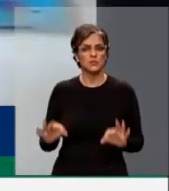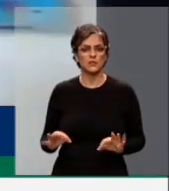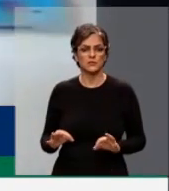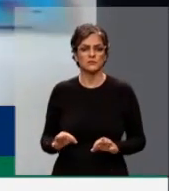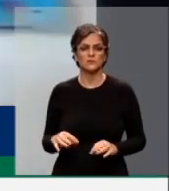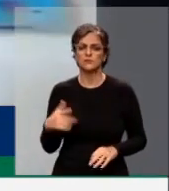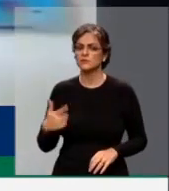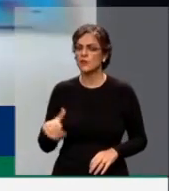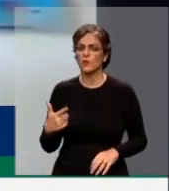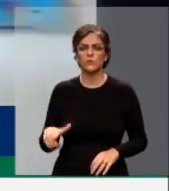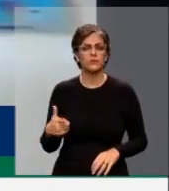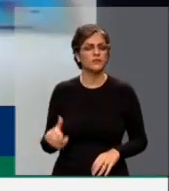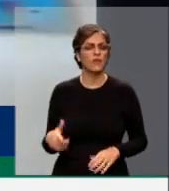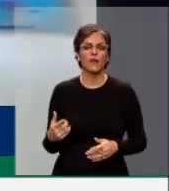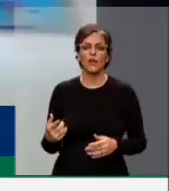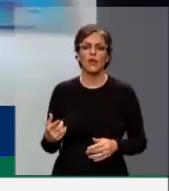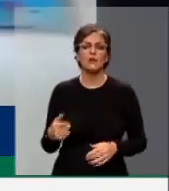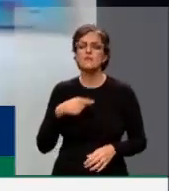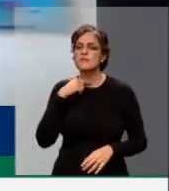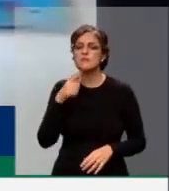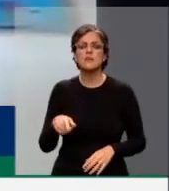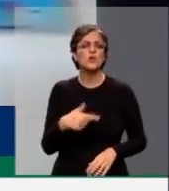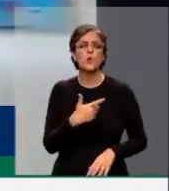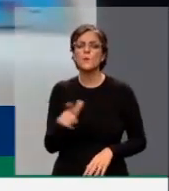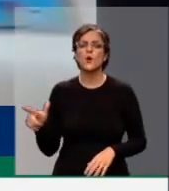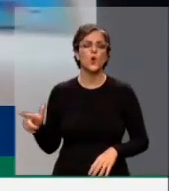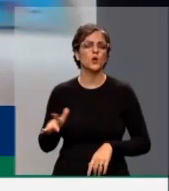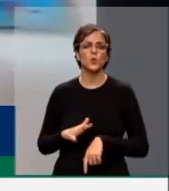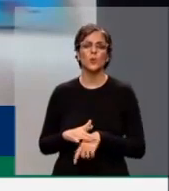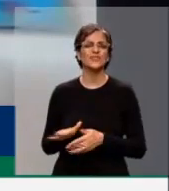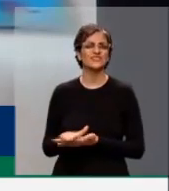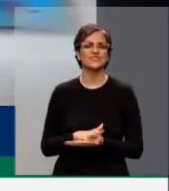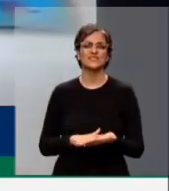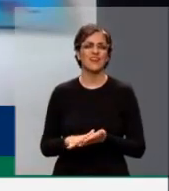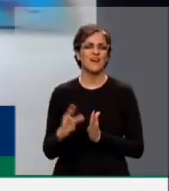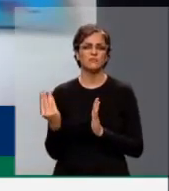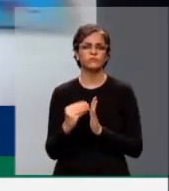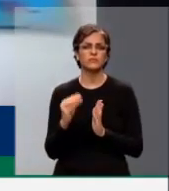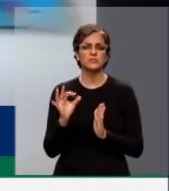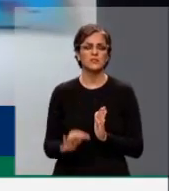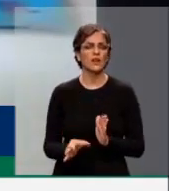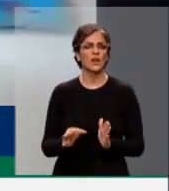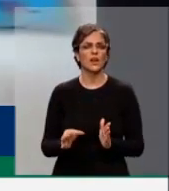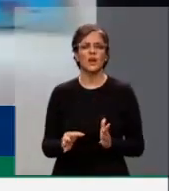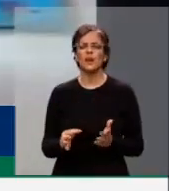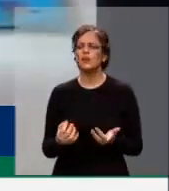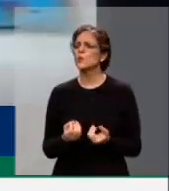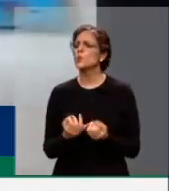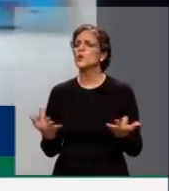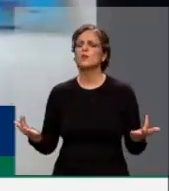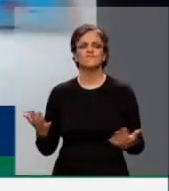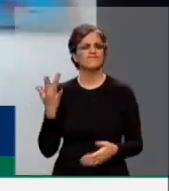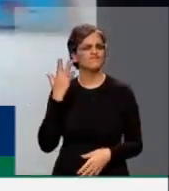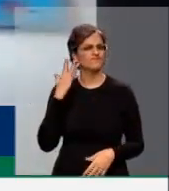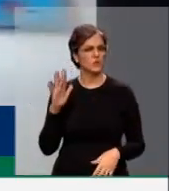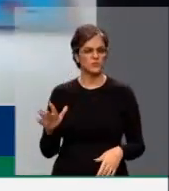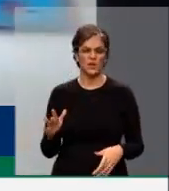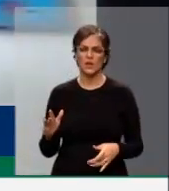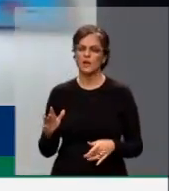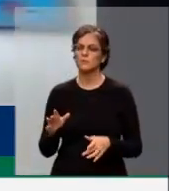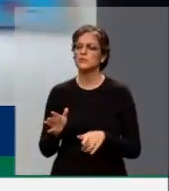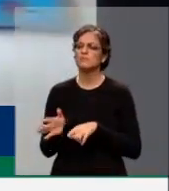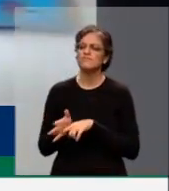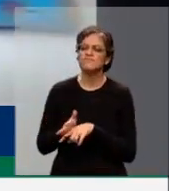tem rastreio para nenhuma das outras comorbidades em saúde. Então, você tem um mínimo de indicadores, você não tem a vida